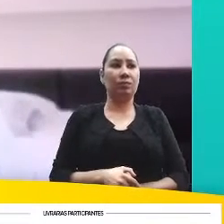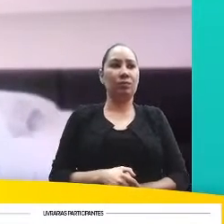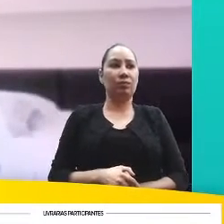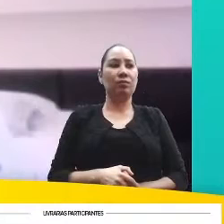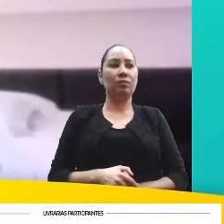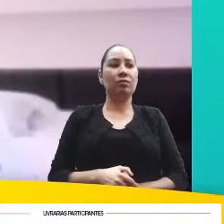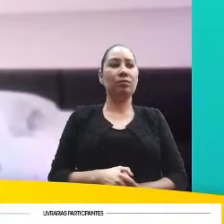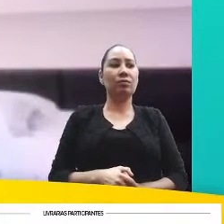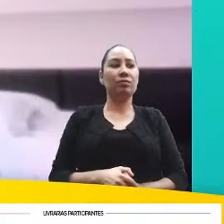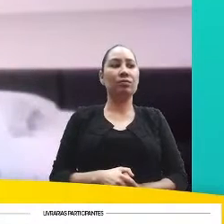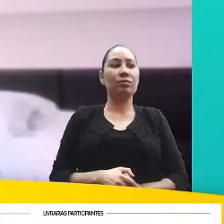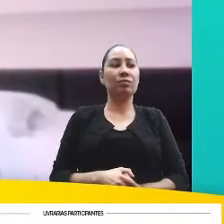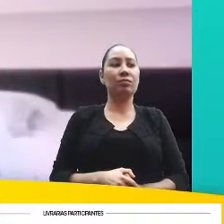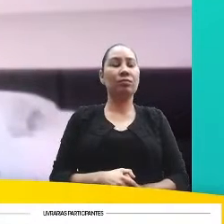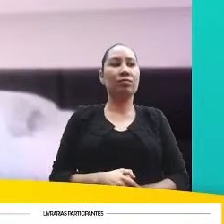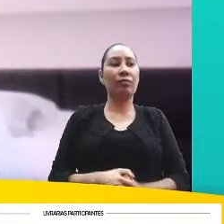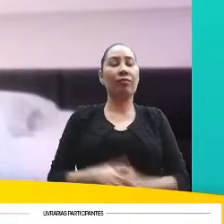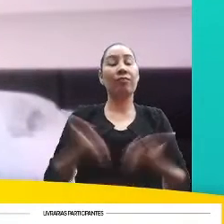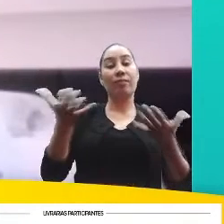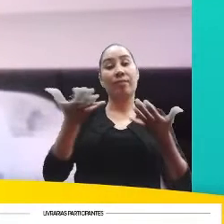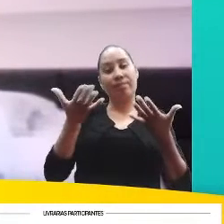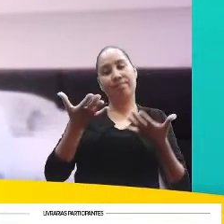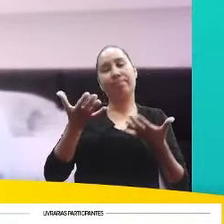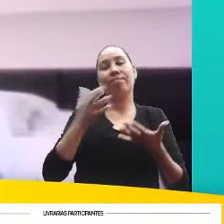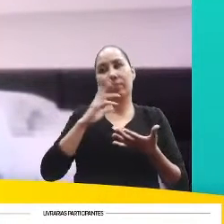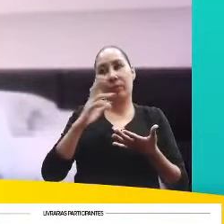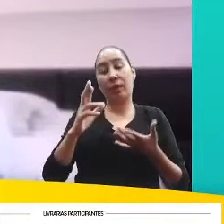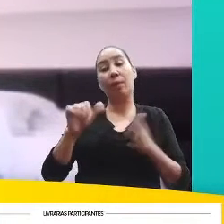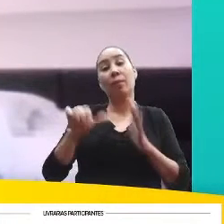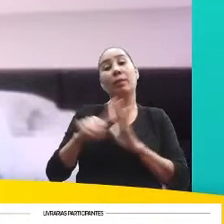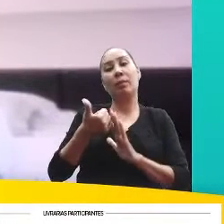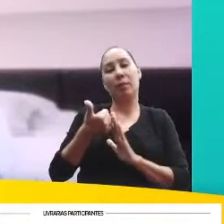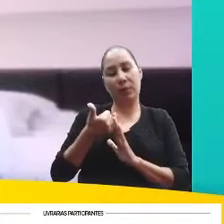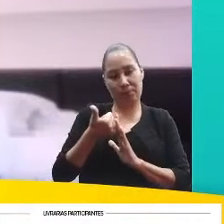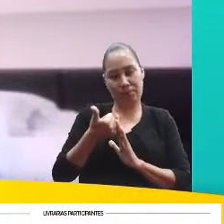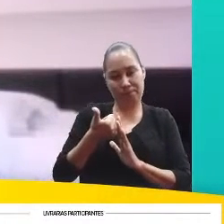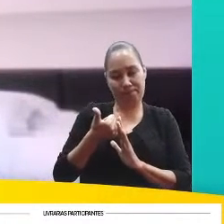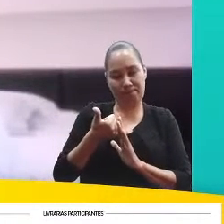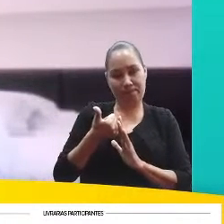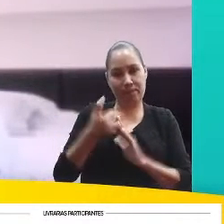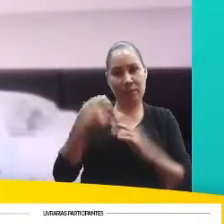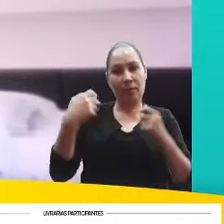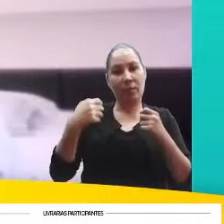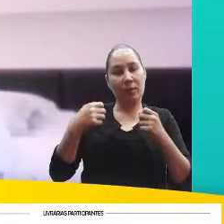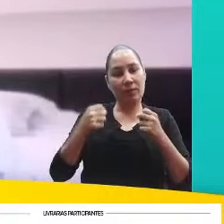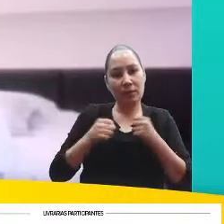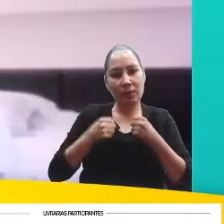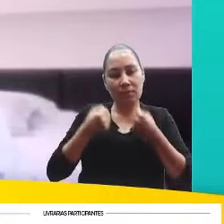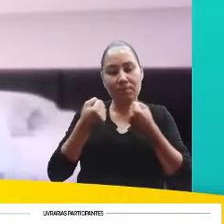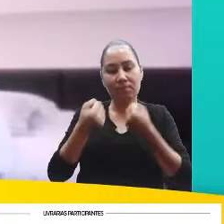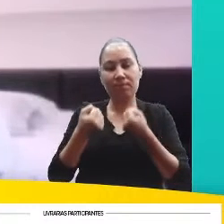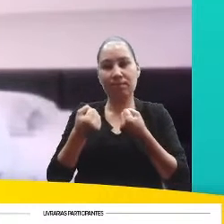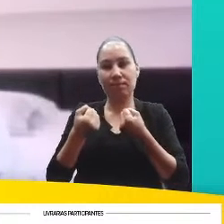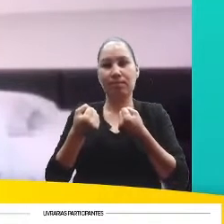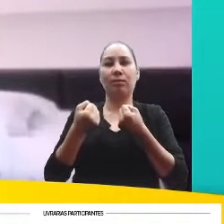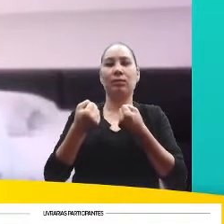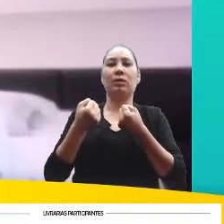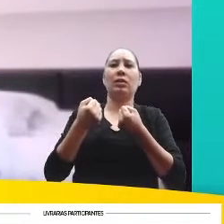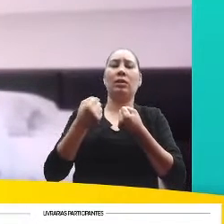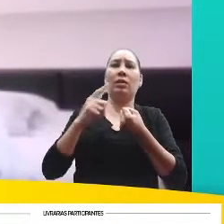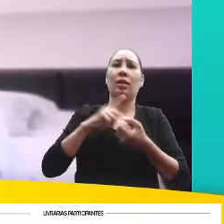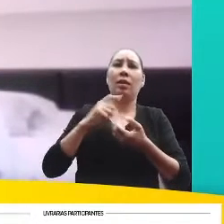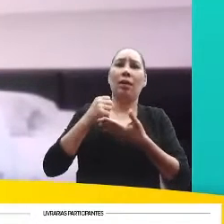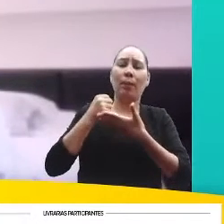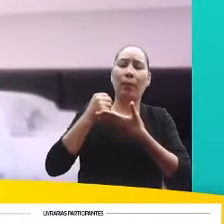Eu gostaria de responder a pergunta, primeiro dizer força, que você receba todo o apoio,